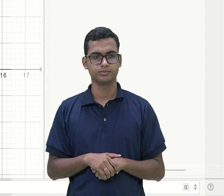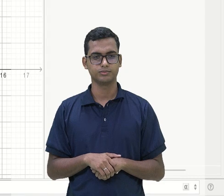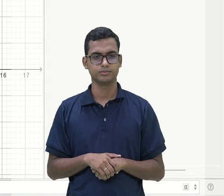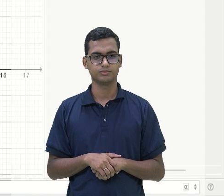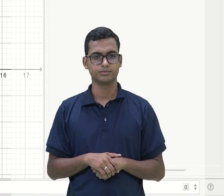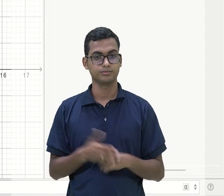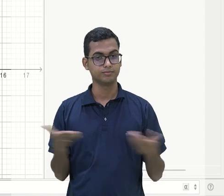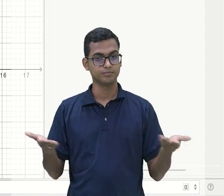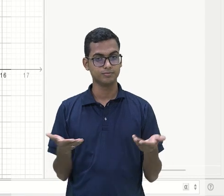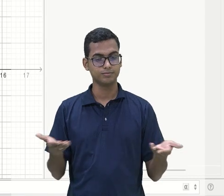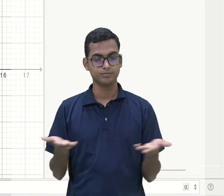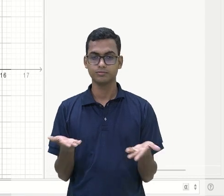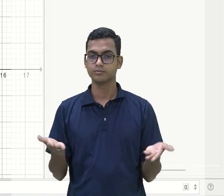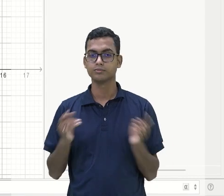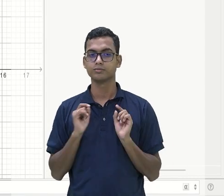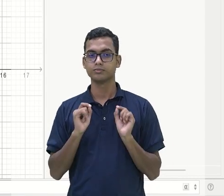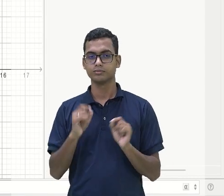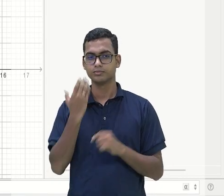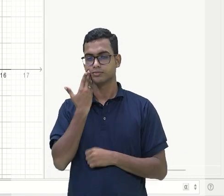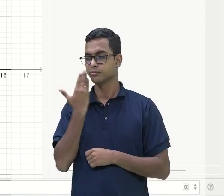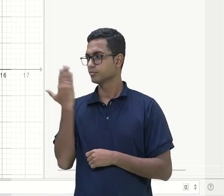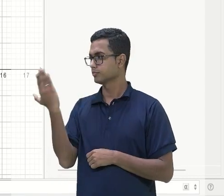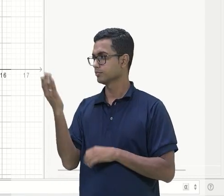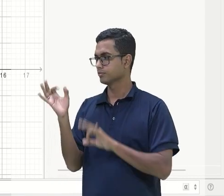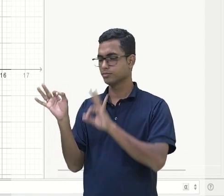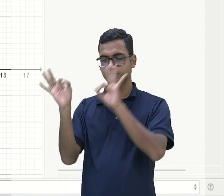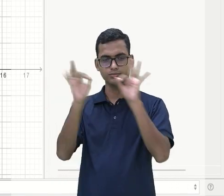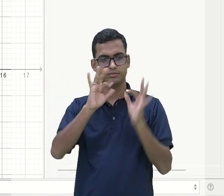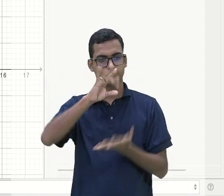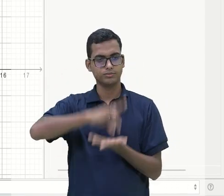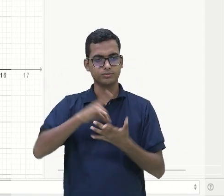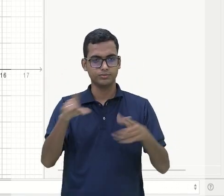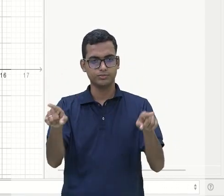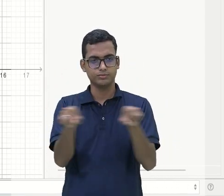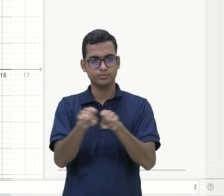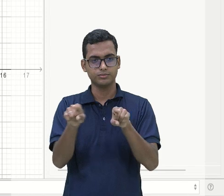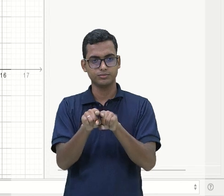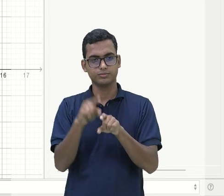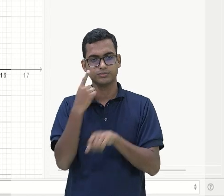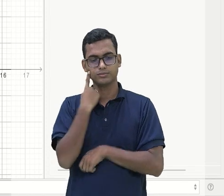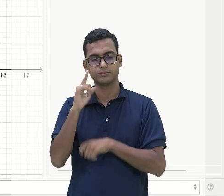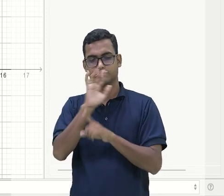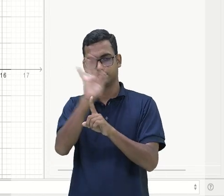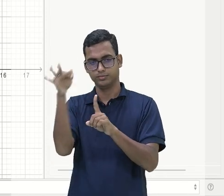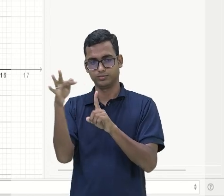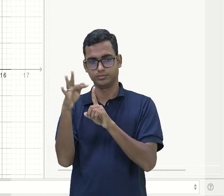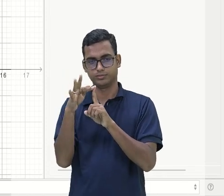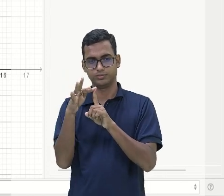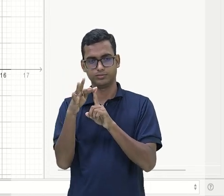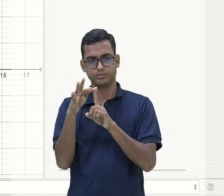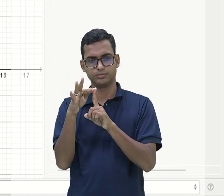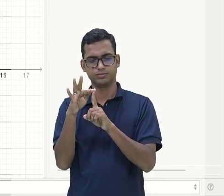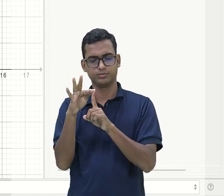Então, aqui a gente tem, vamos deixar só a função